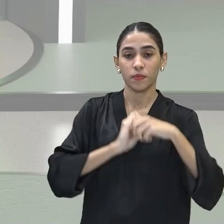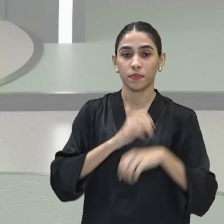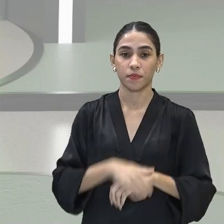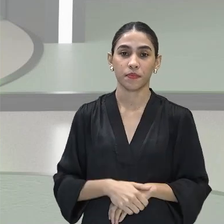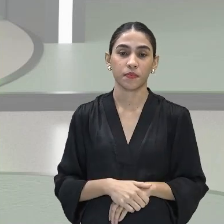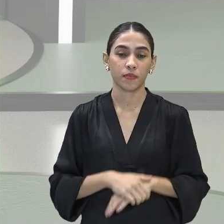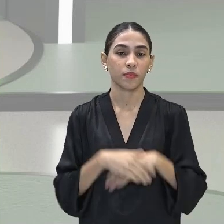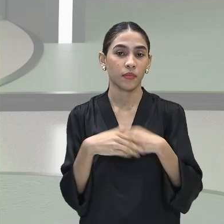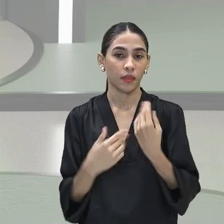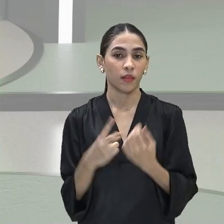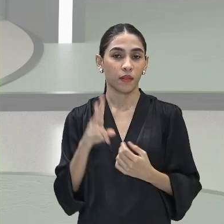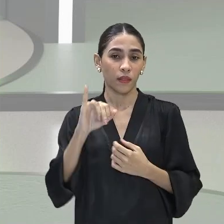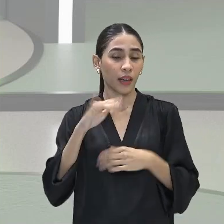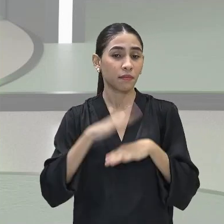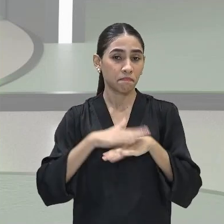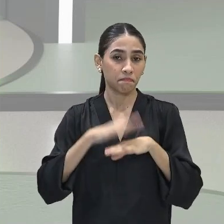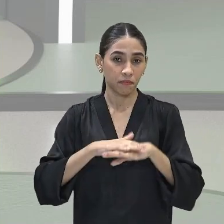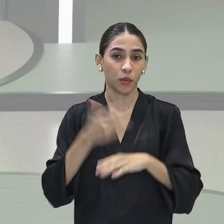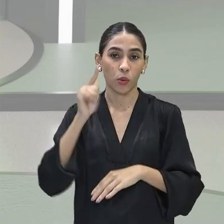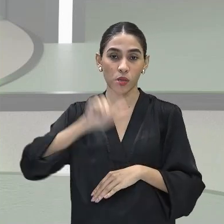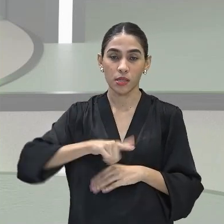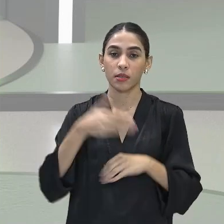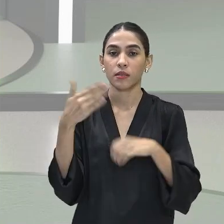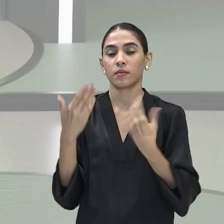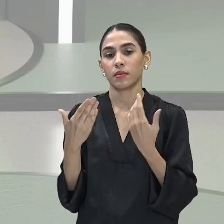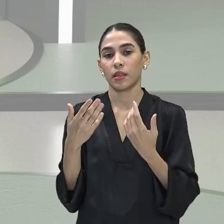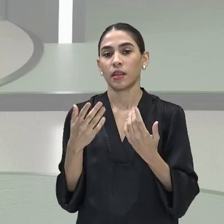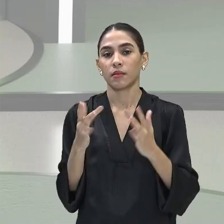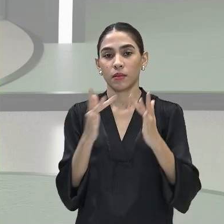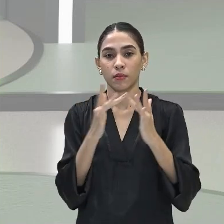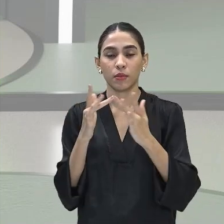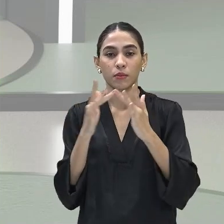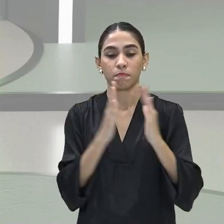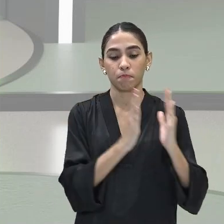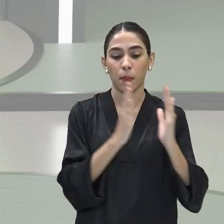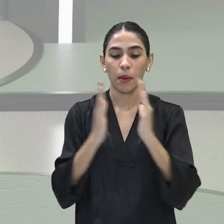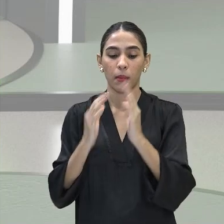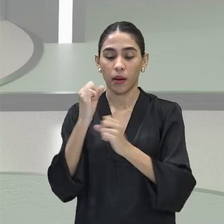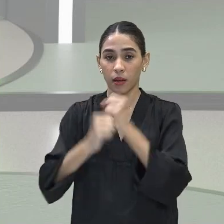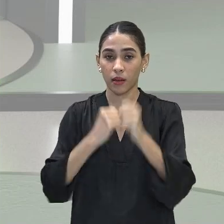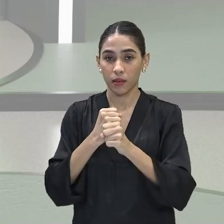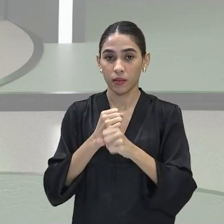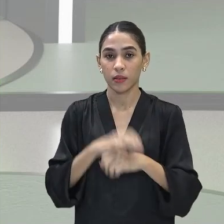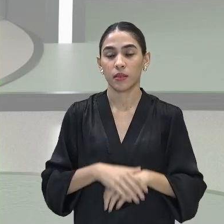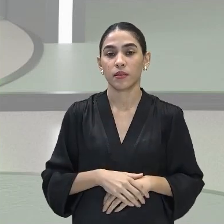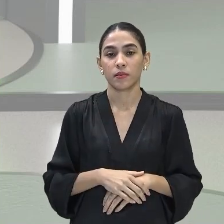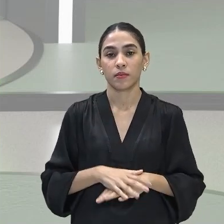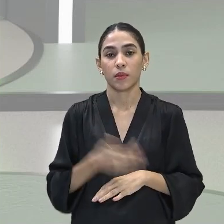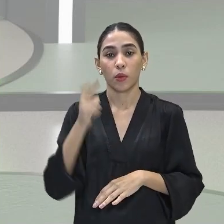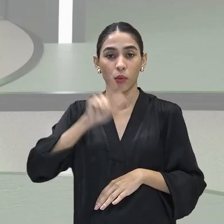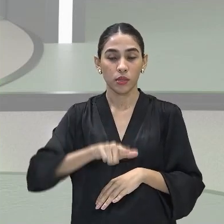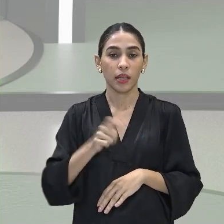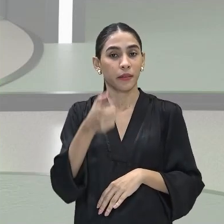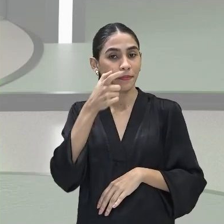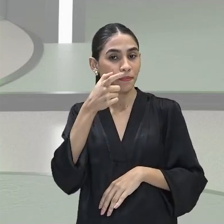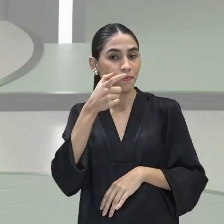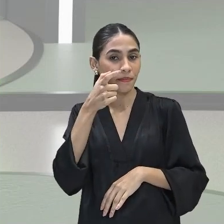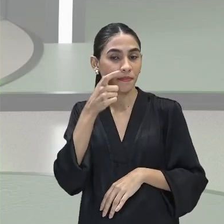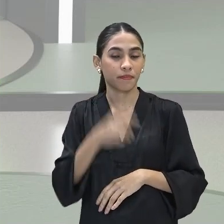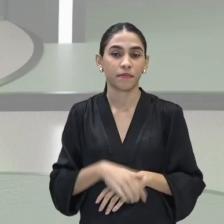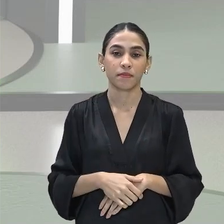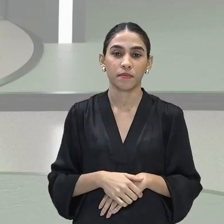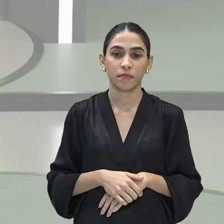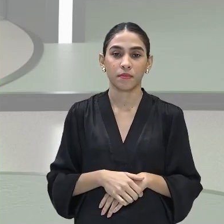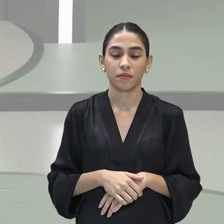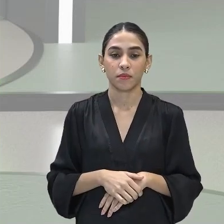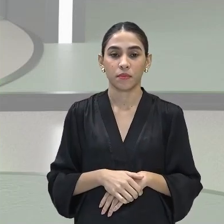vai conseguir ali participar, né, dessas 4 estações do ano, onde elas conseguem ser observadas nas regiões